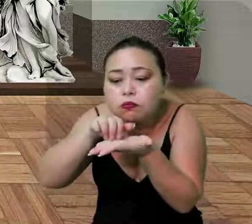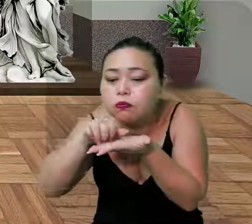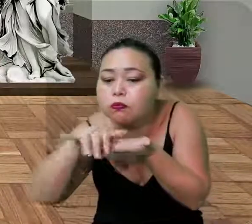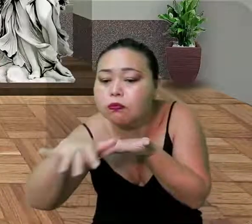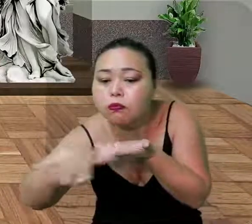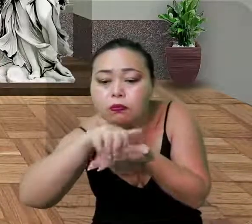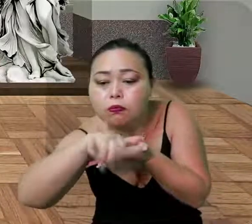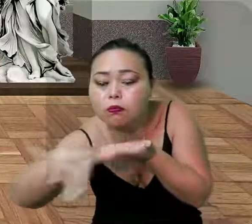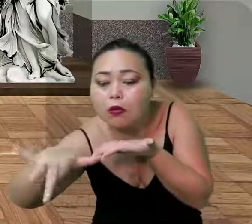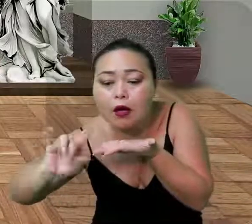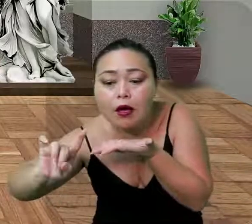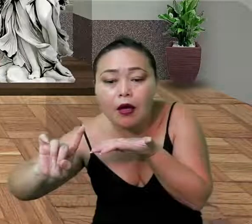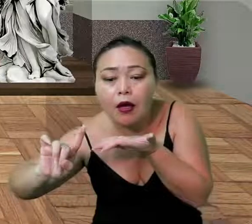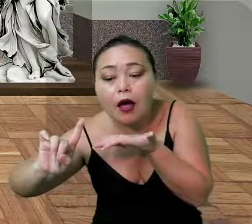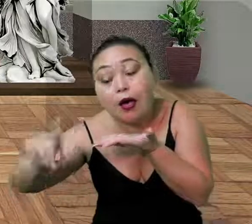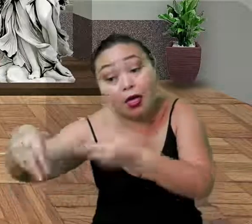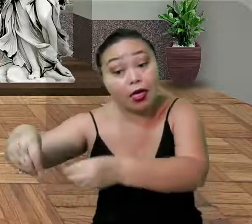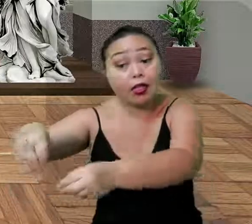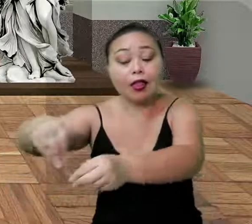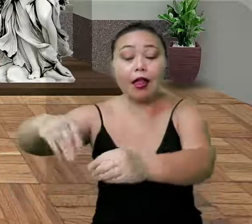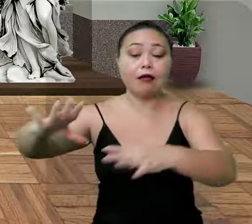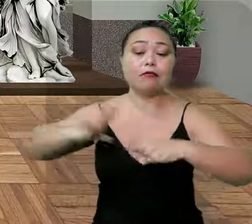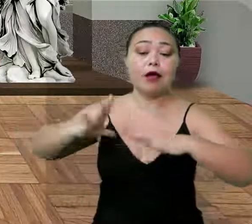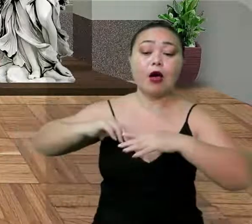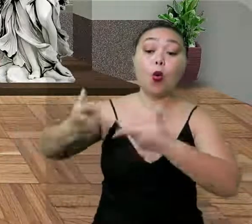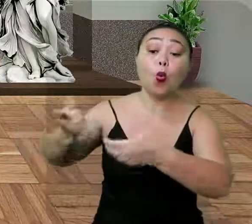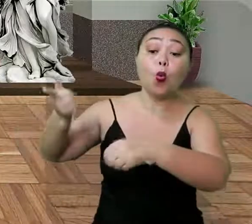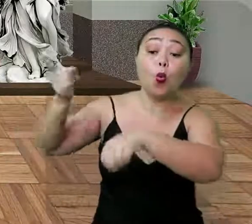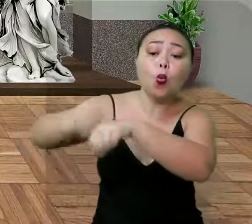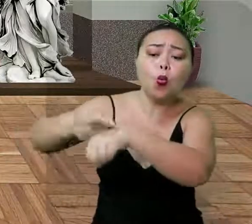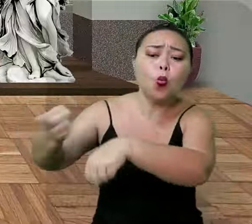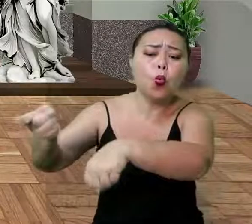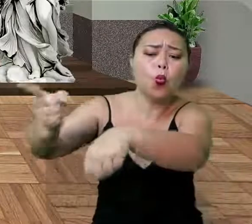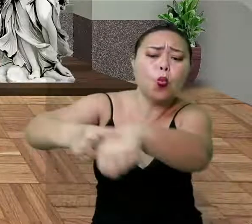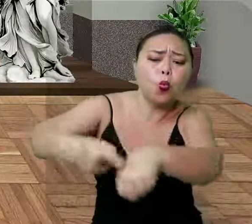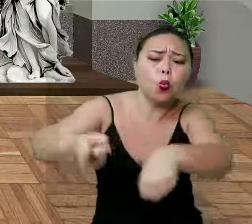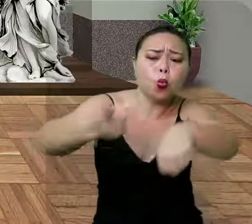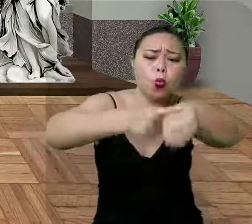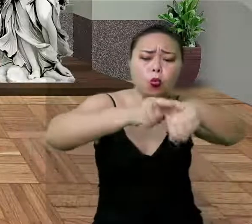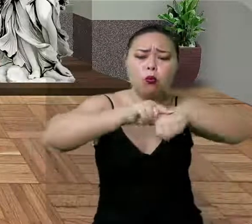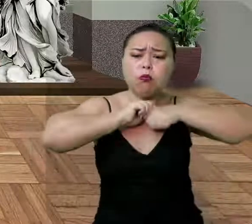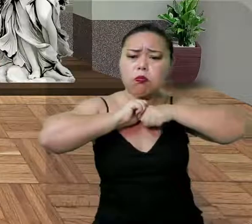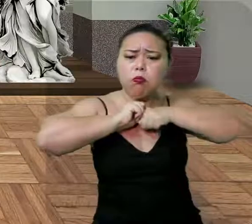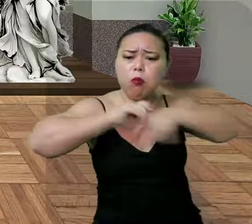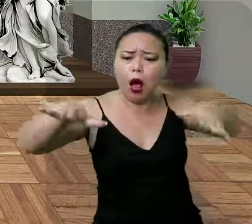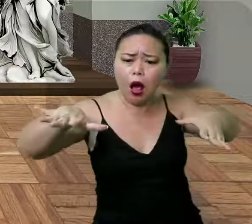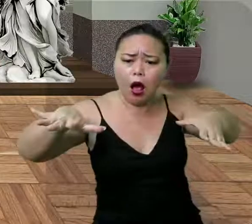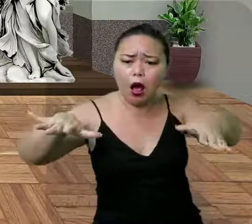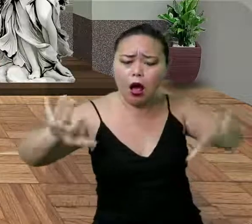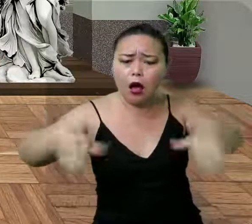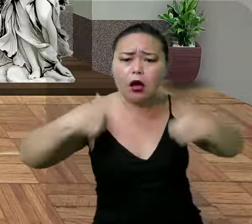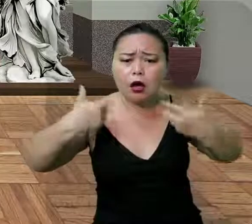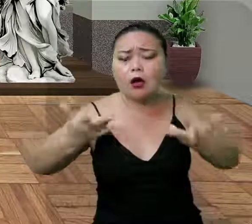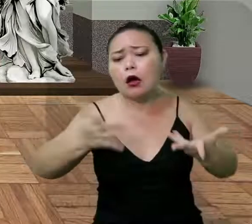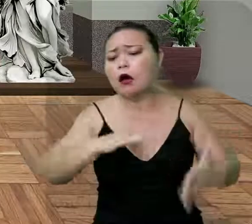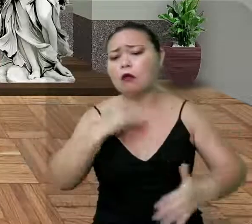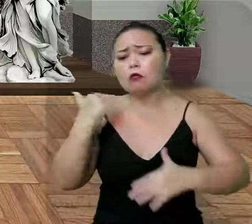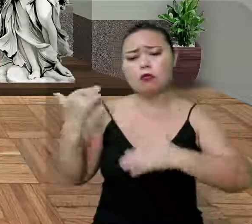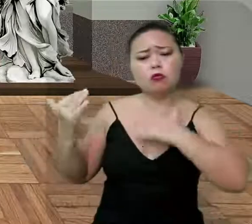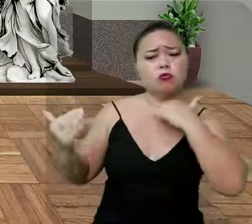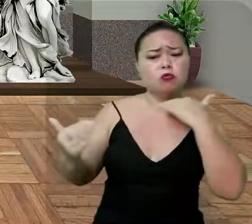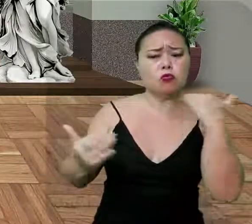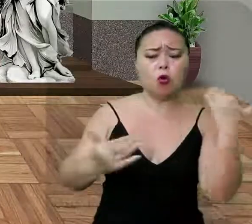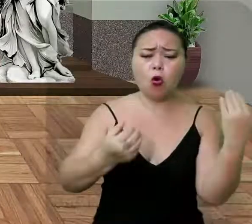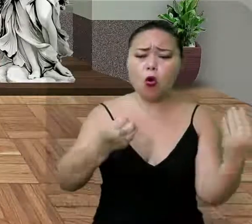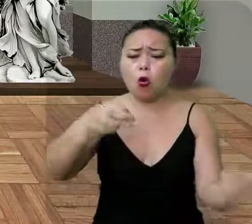exato a enterra já terminava outros e outros aqui não busca por isso que morreu aí